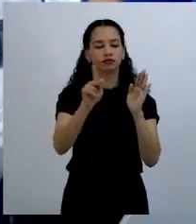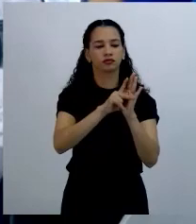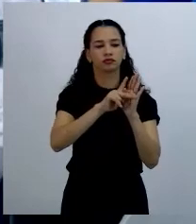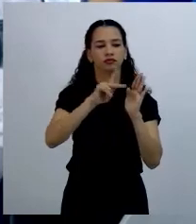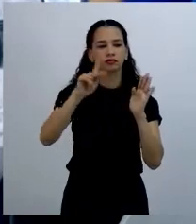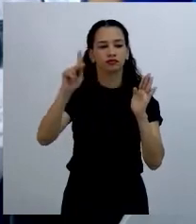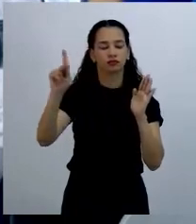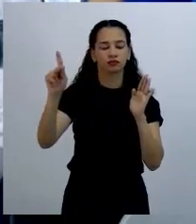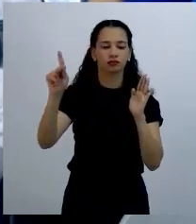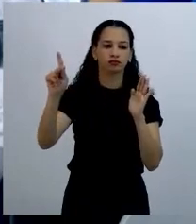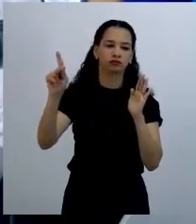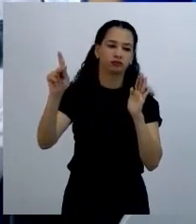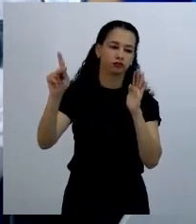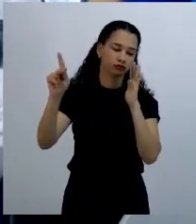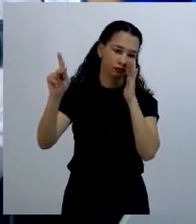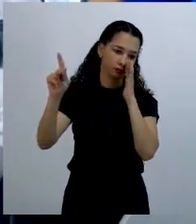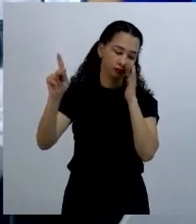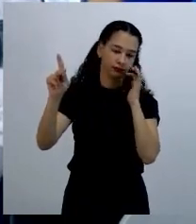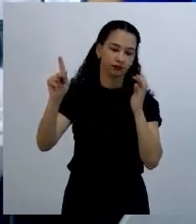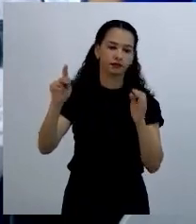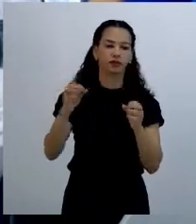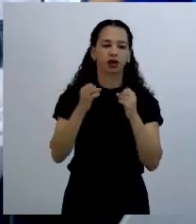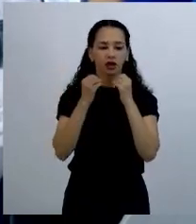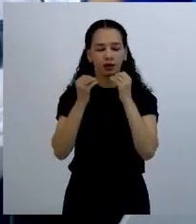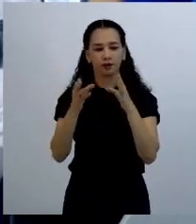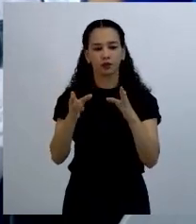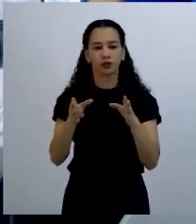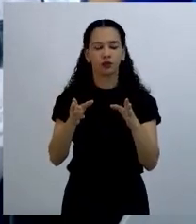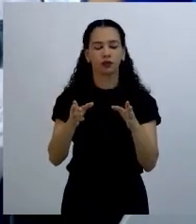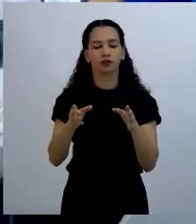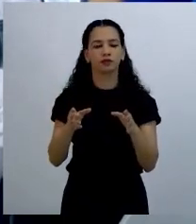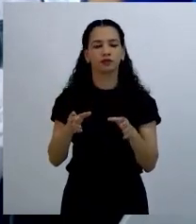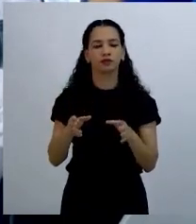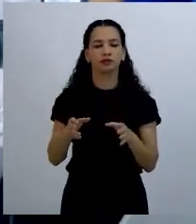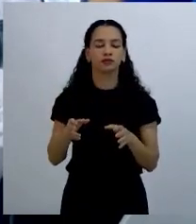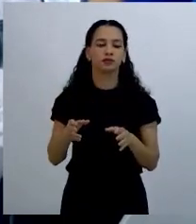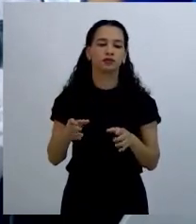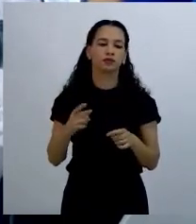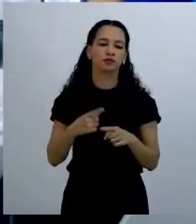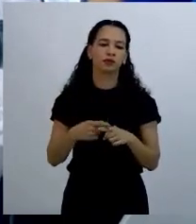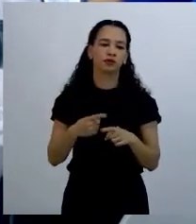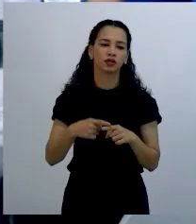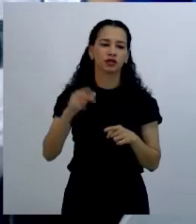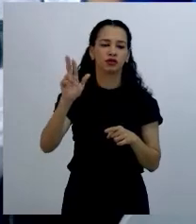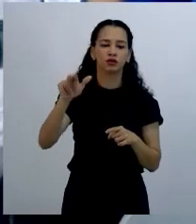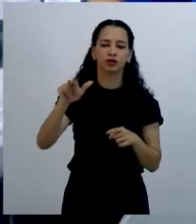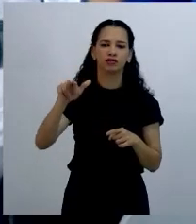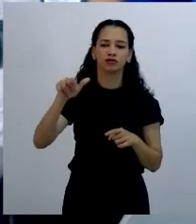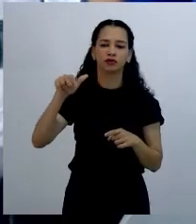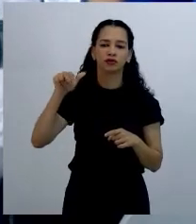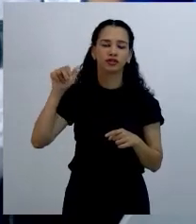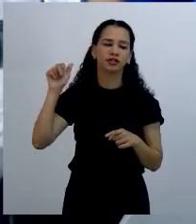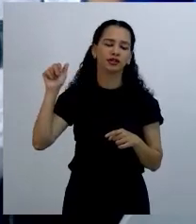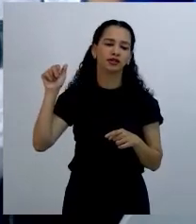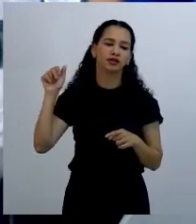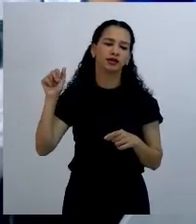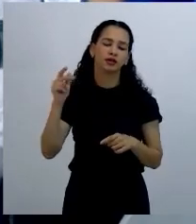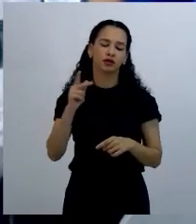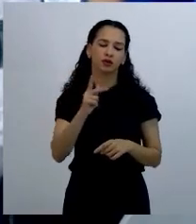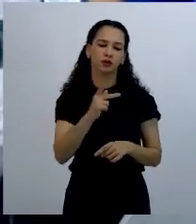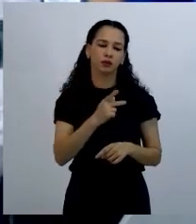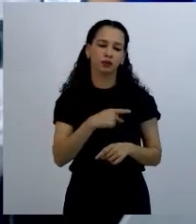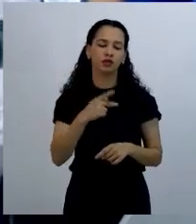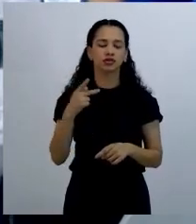não nunca foi não foram não não foram essa foi Deus agindo naquele lugar Nunca foi Lídia Foi Deus